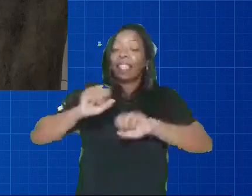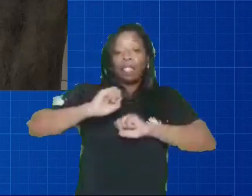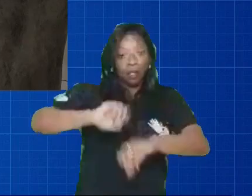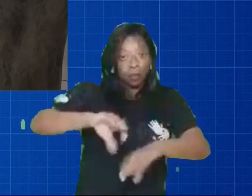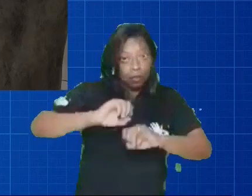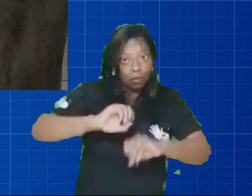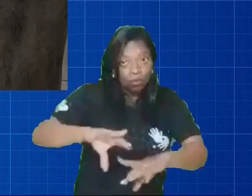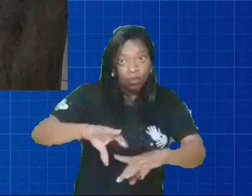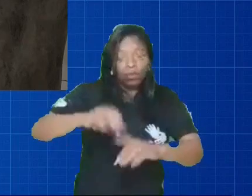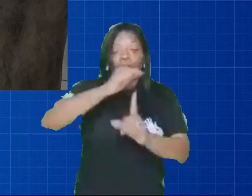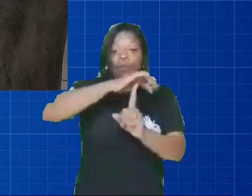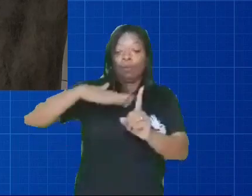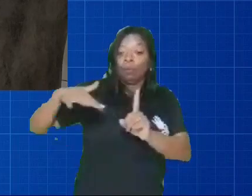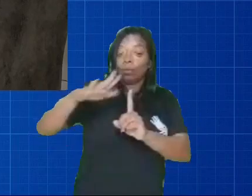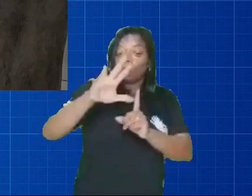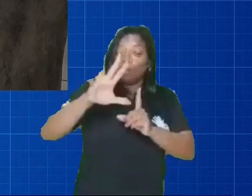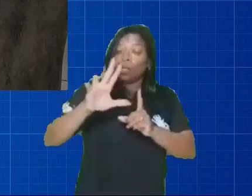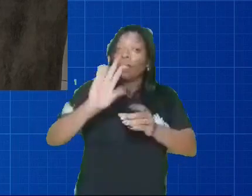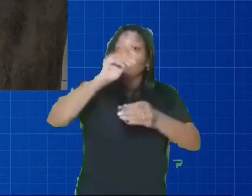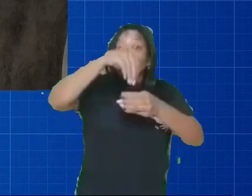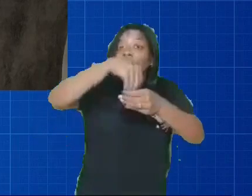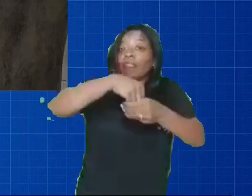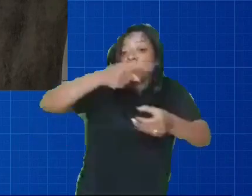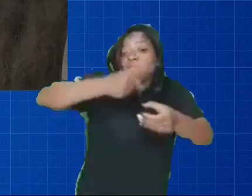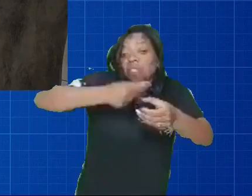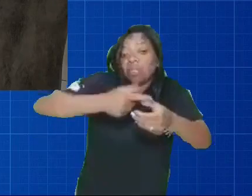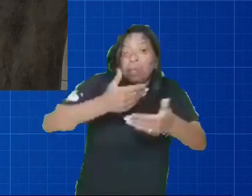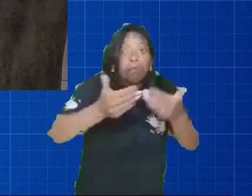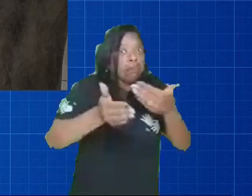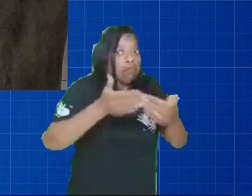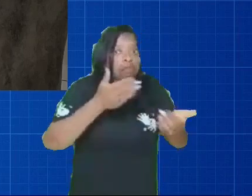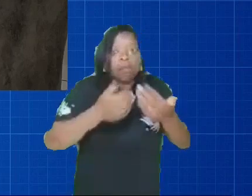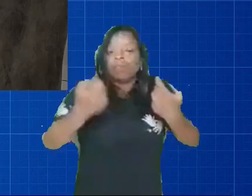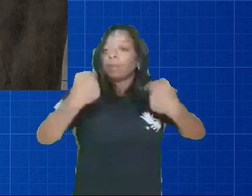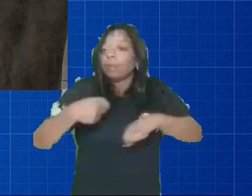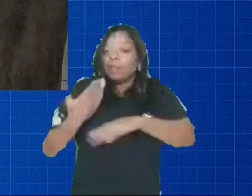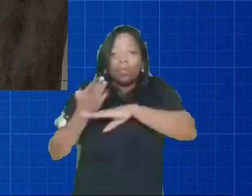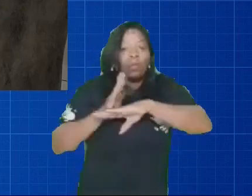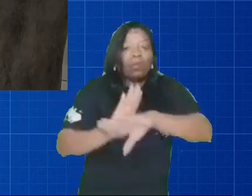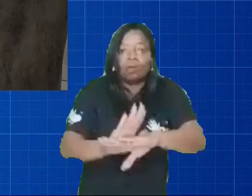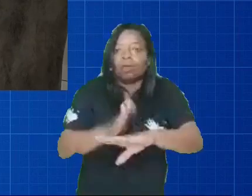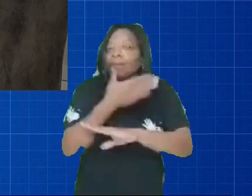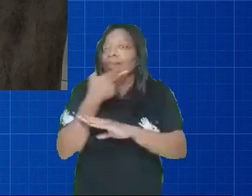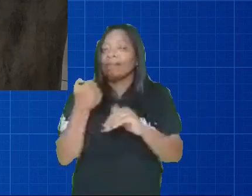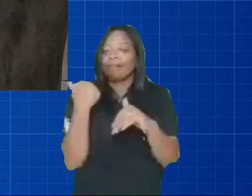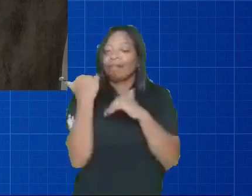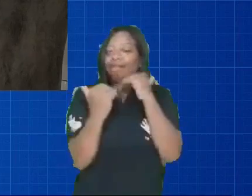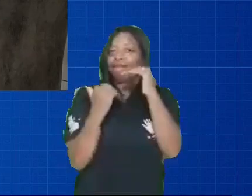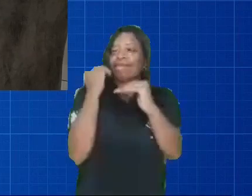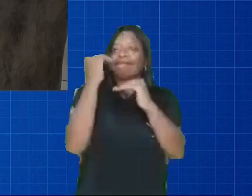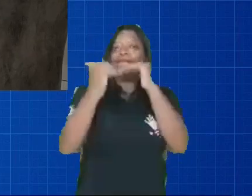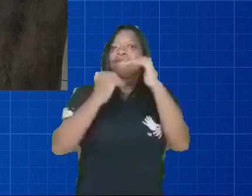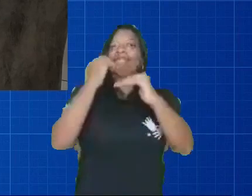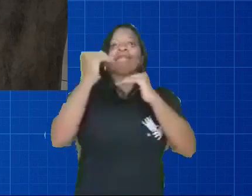princípio integrador de várias ações que fazem com que aquele ambiente se torne melhor. Um ambiente natural, um ambiente